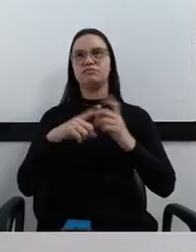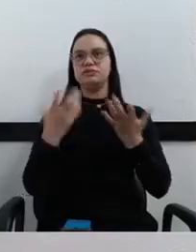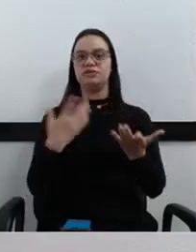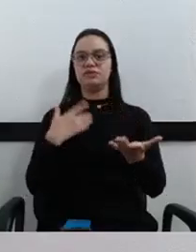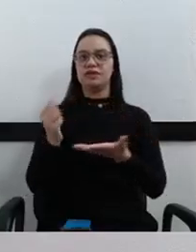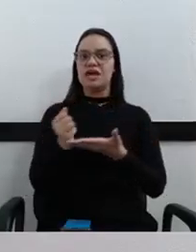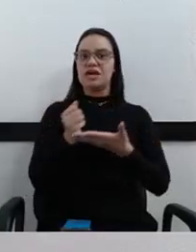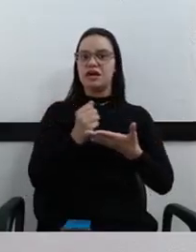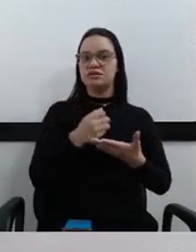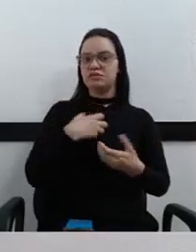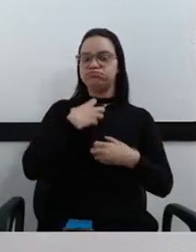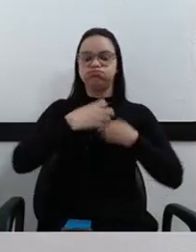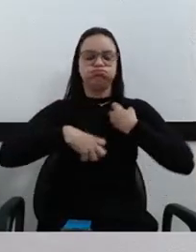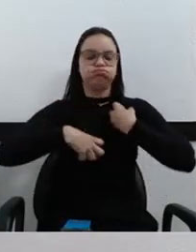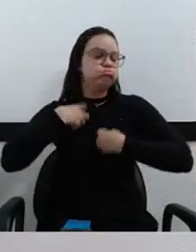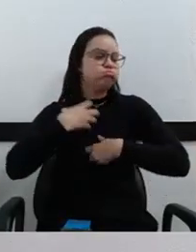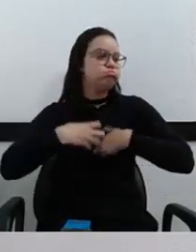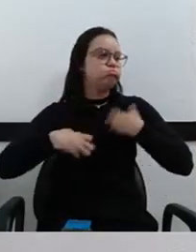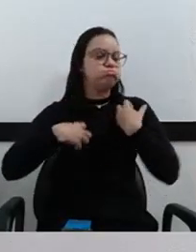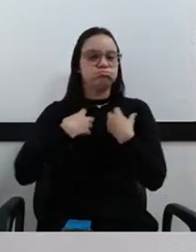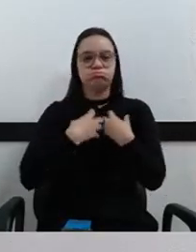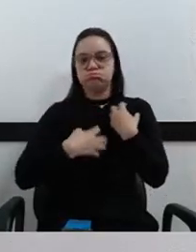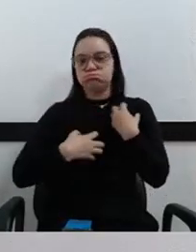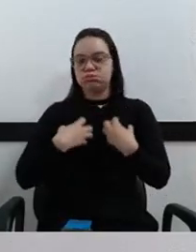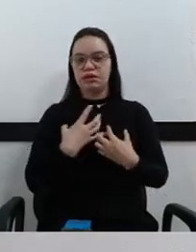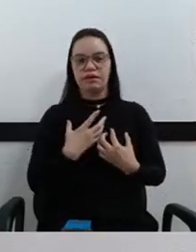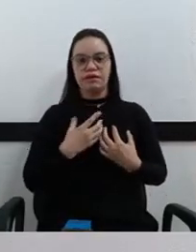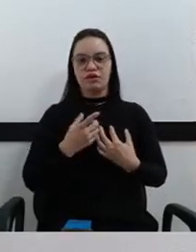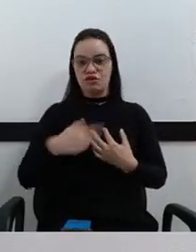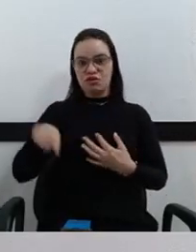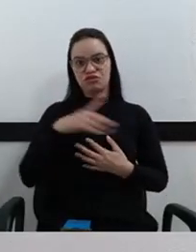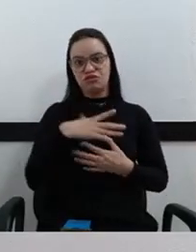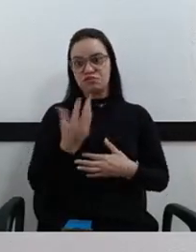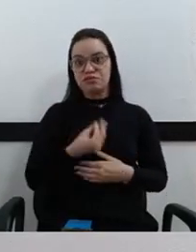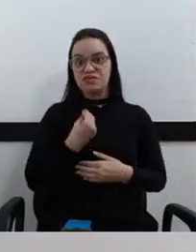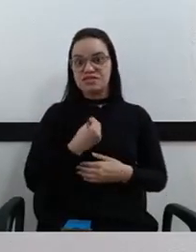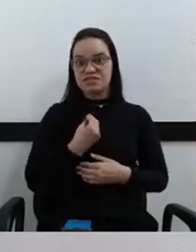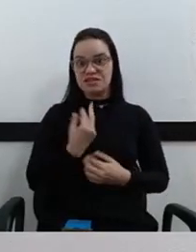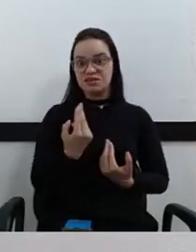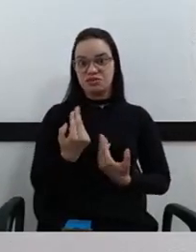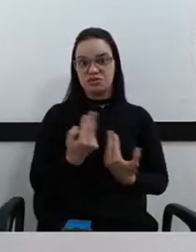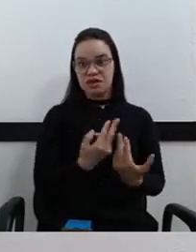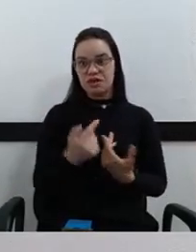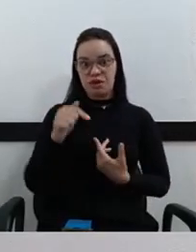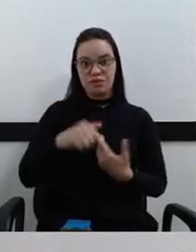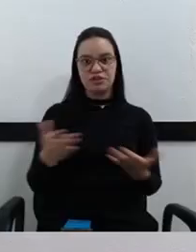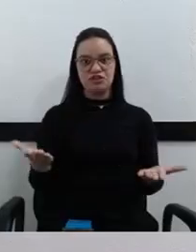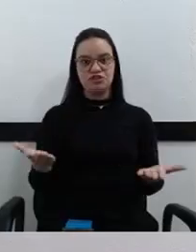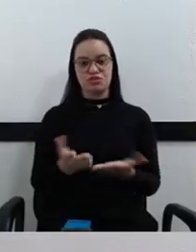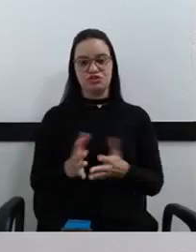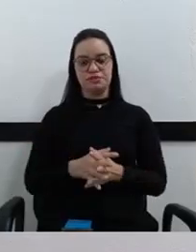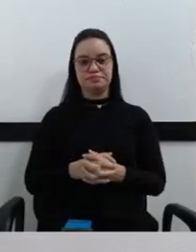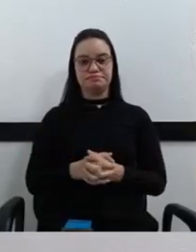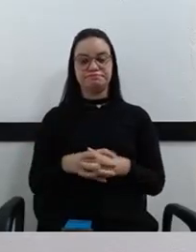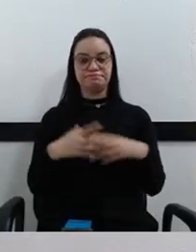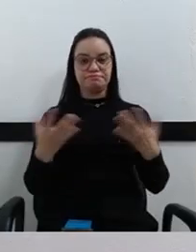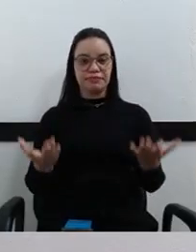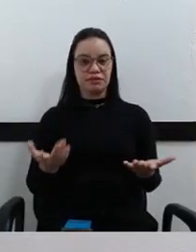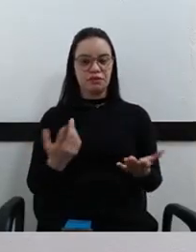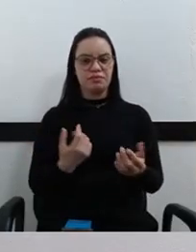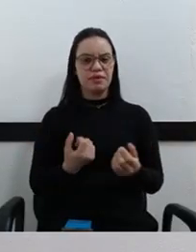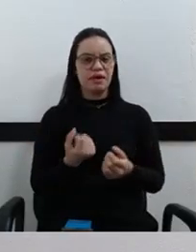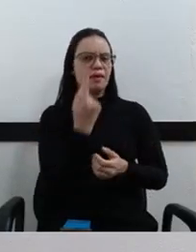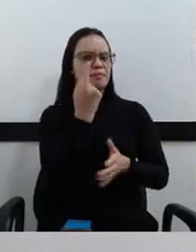trazendo as minhas angústias aqui, né, com todos que estão vivenciando esse momento, né, de discussão do funcionalismo público. Então, a minha